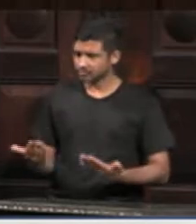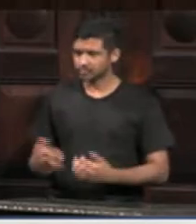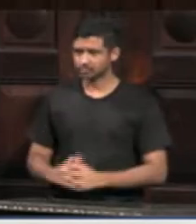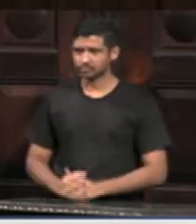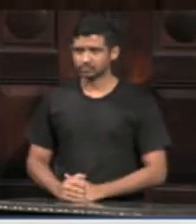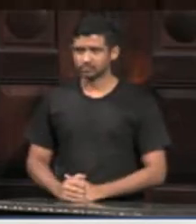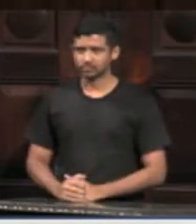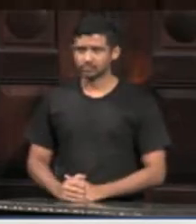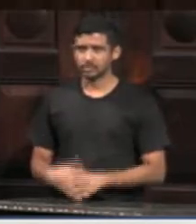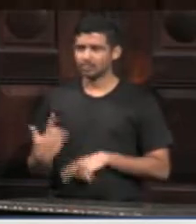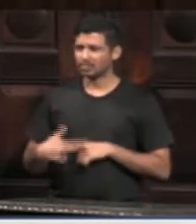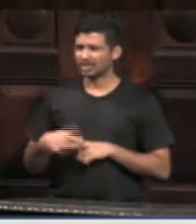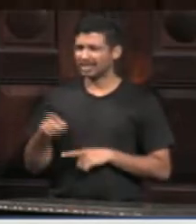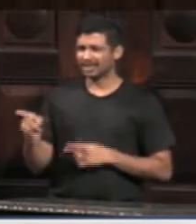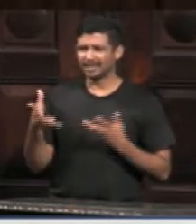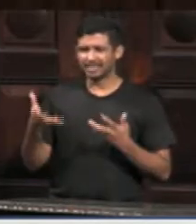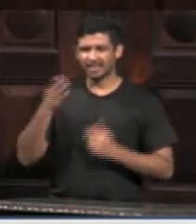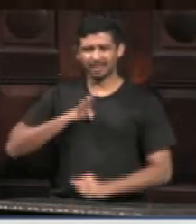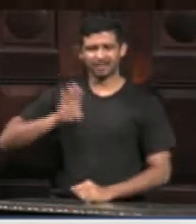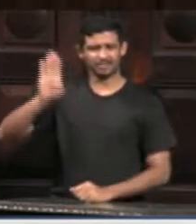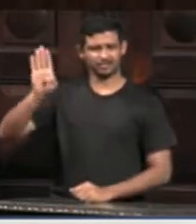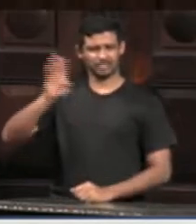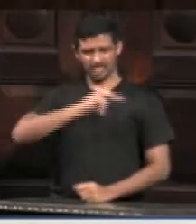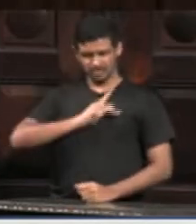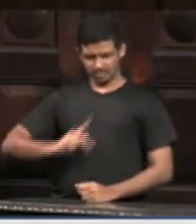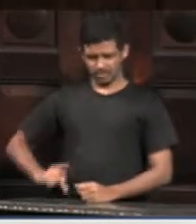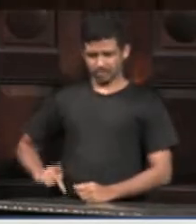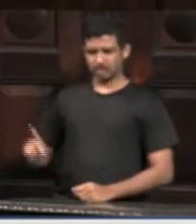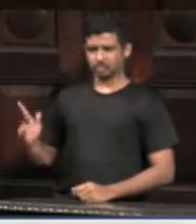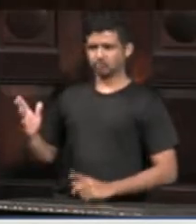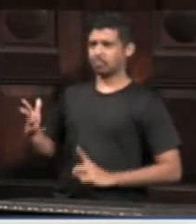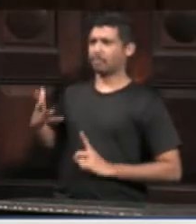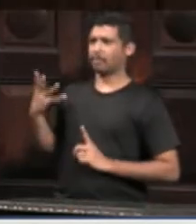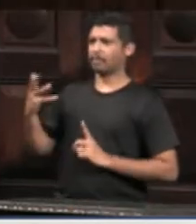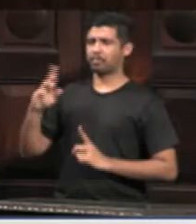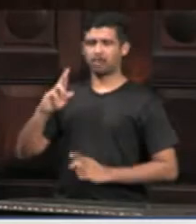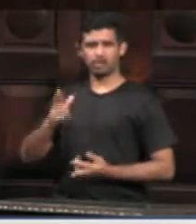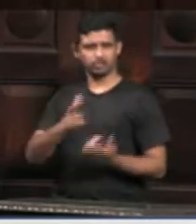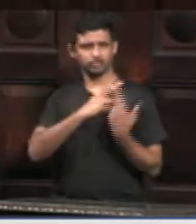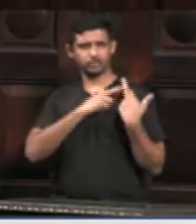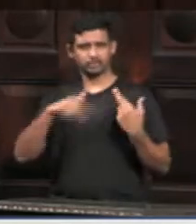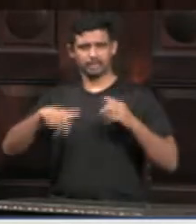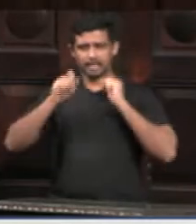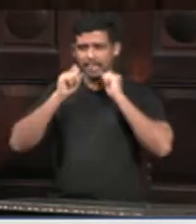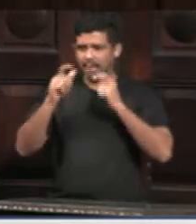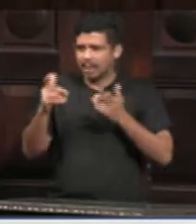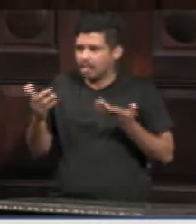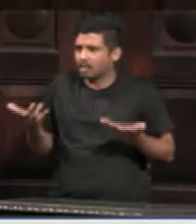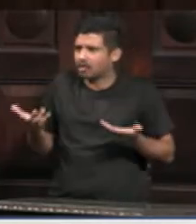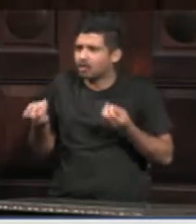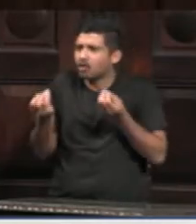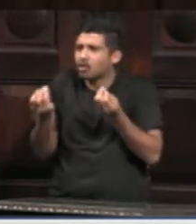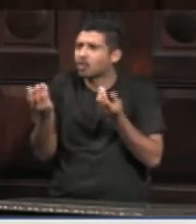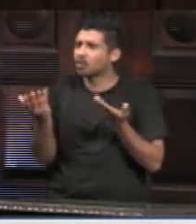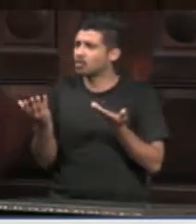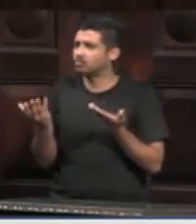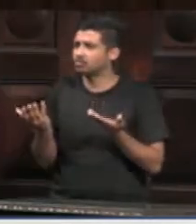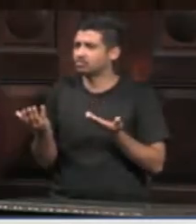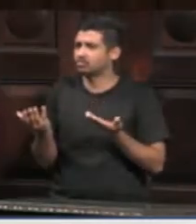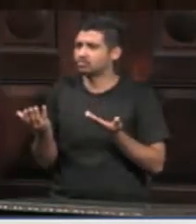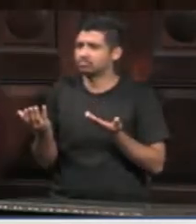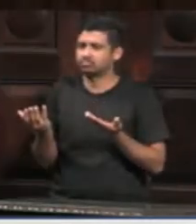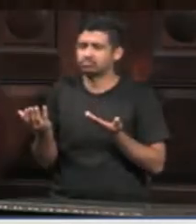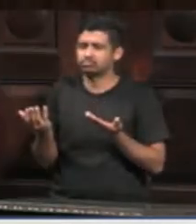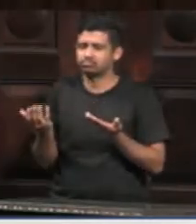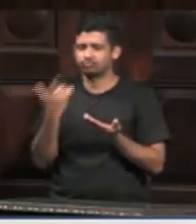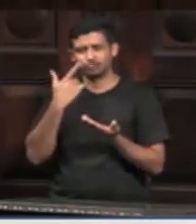ser candidato para presidir como magistrado os trabalhos referentes ao